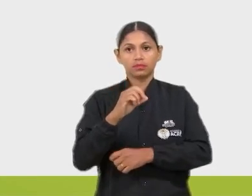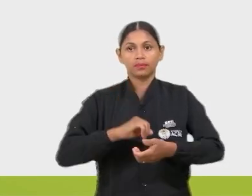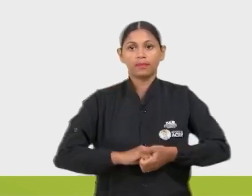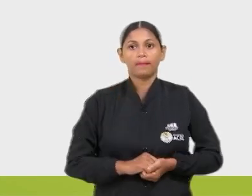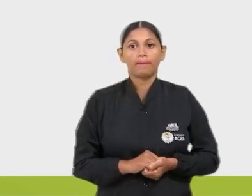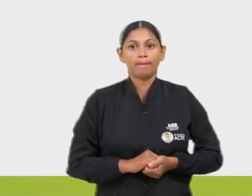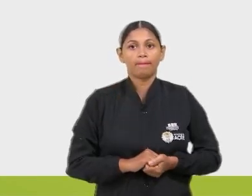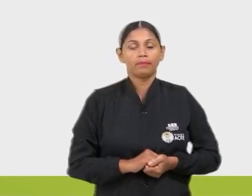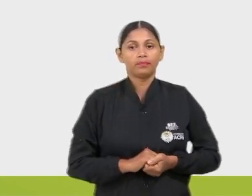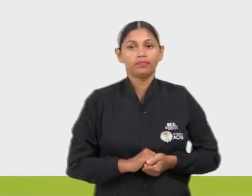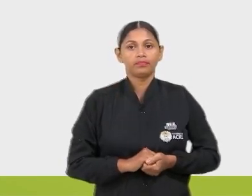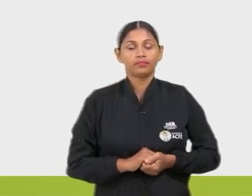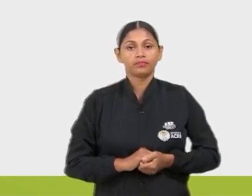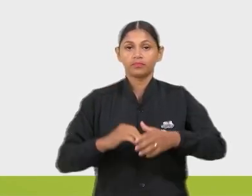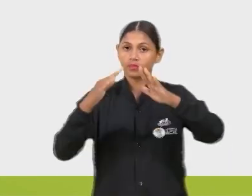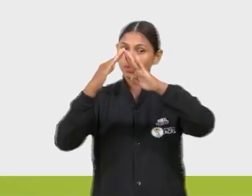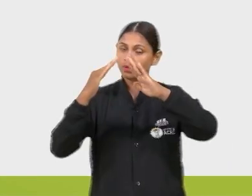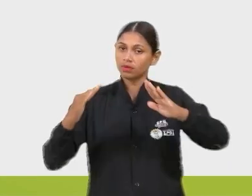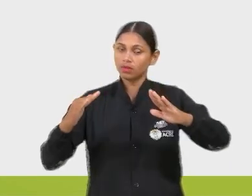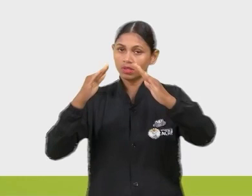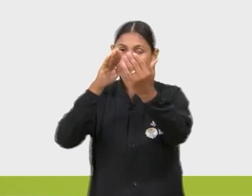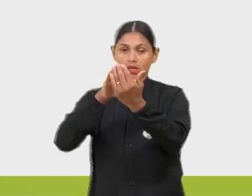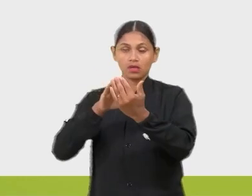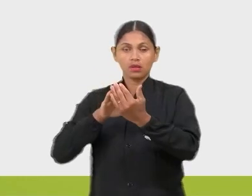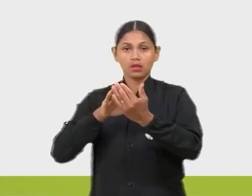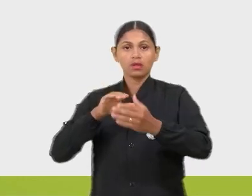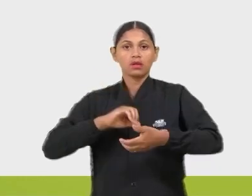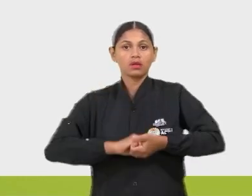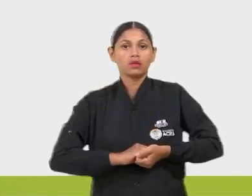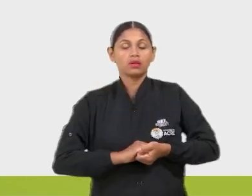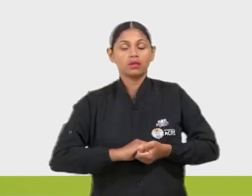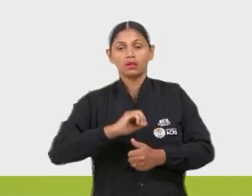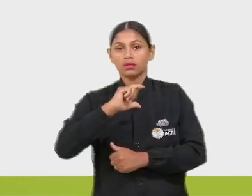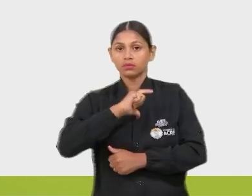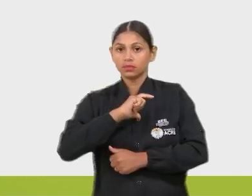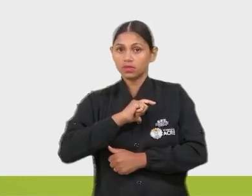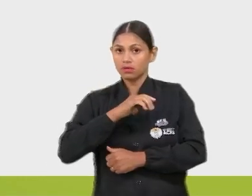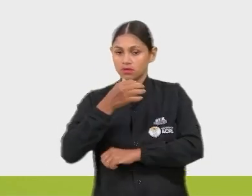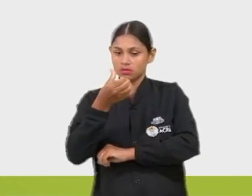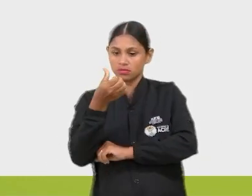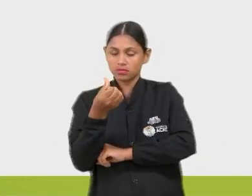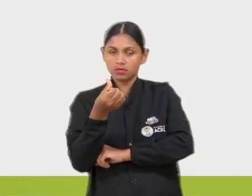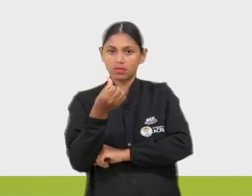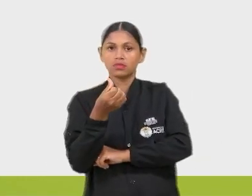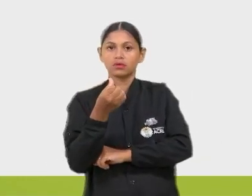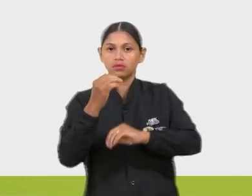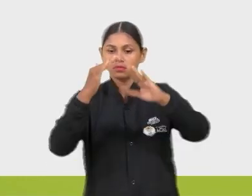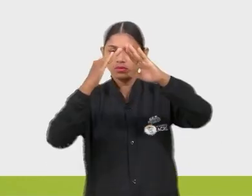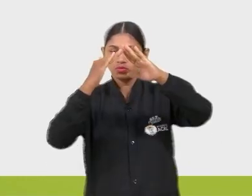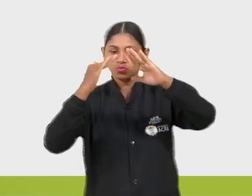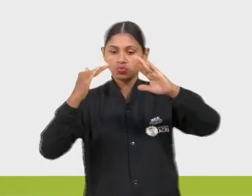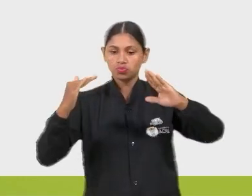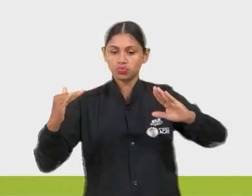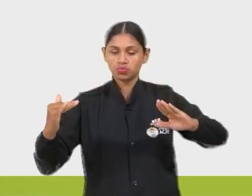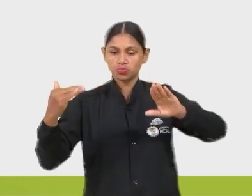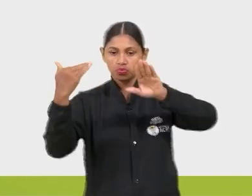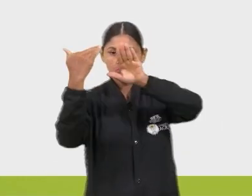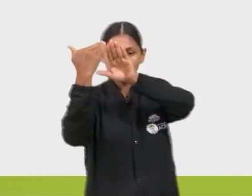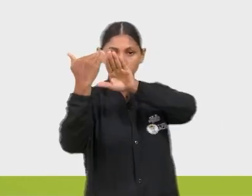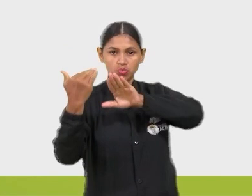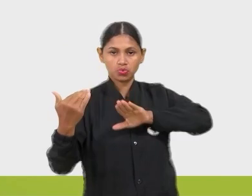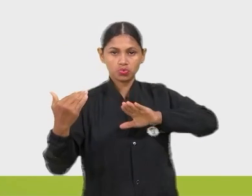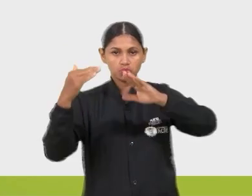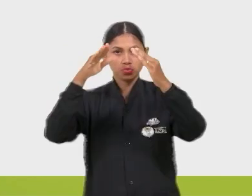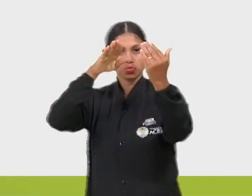base. Pirâmide hexagonal, né? Hexa de 6, você tem 1, você tem 2, 3,